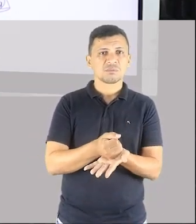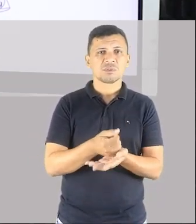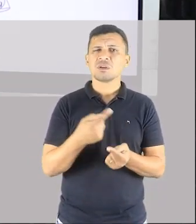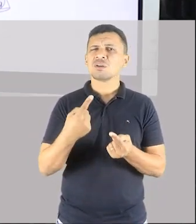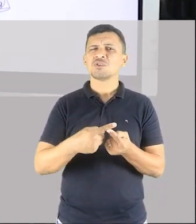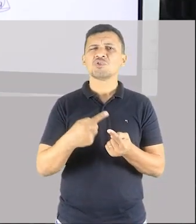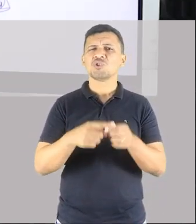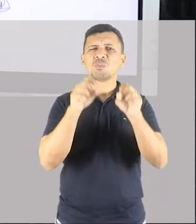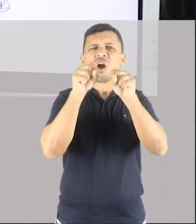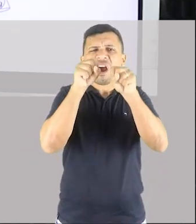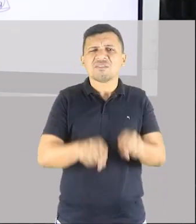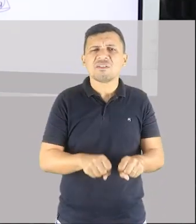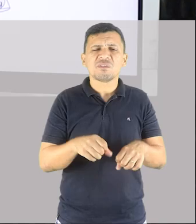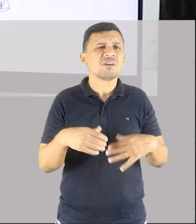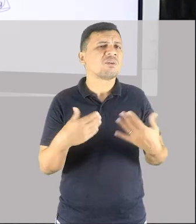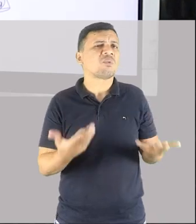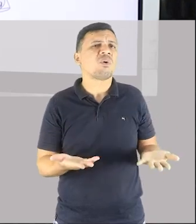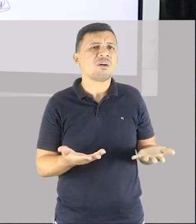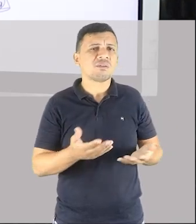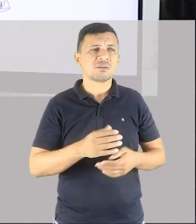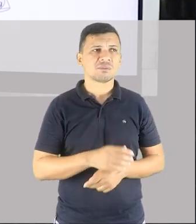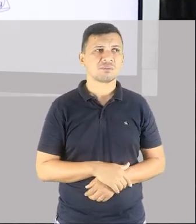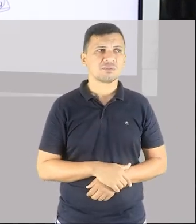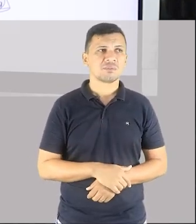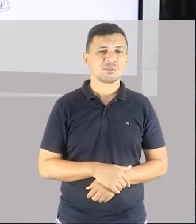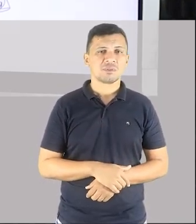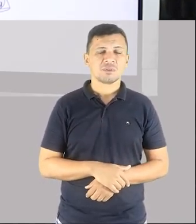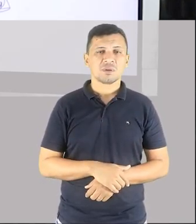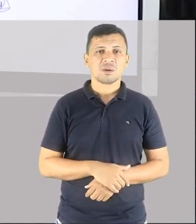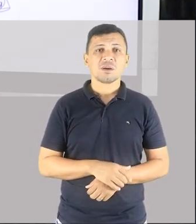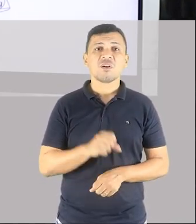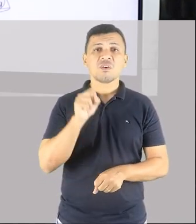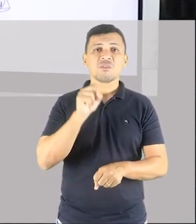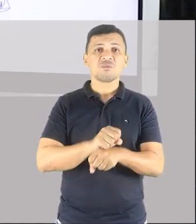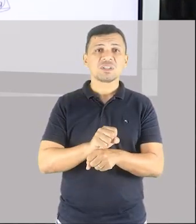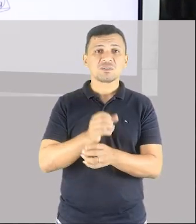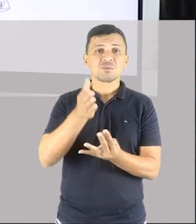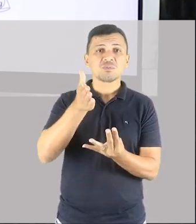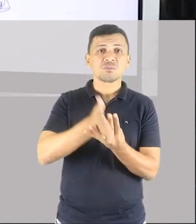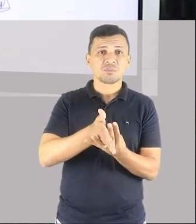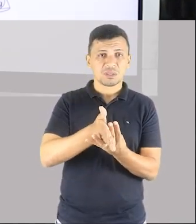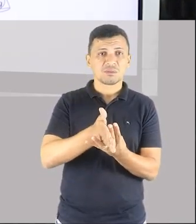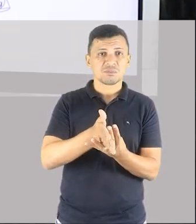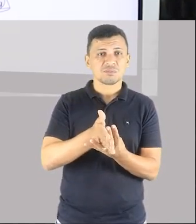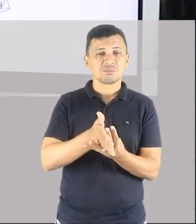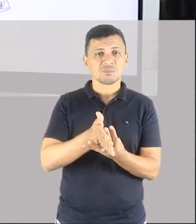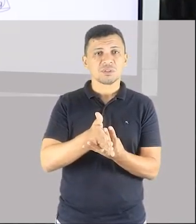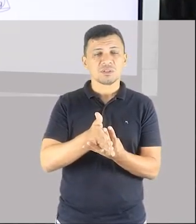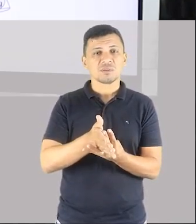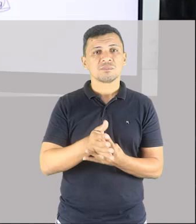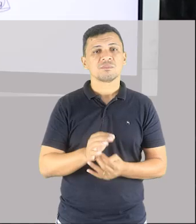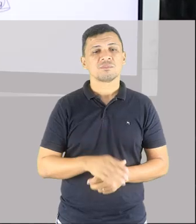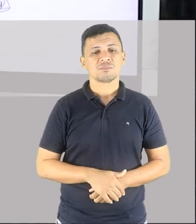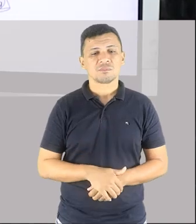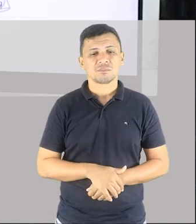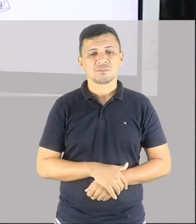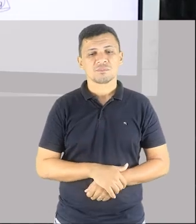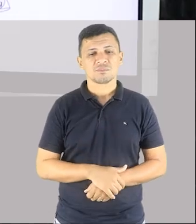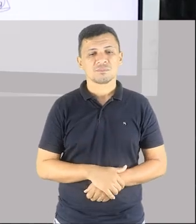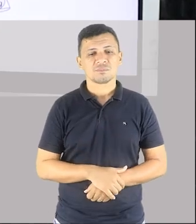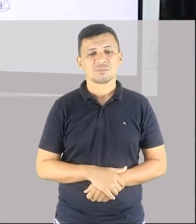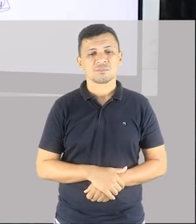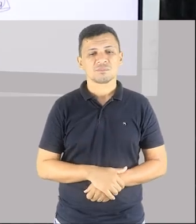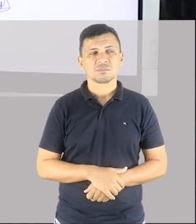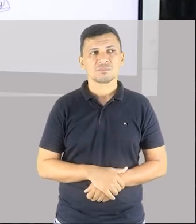interfixa, interpotente e interresistente. O ponto fixo está no meio, então é uma alavanca interfixa,